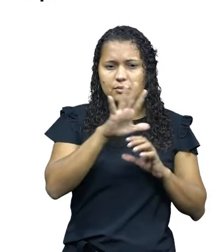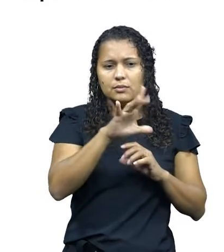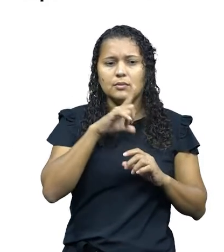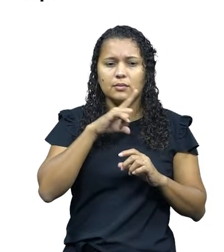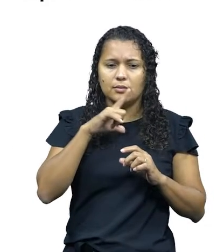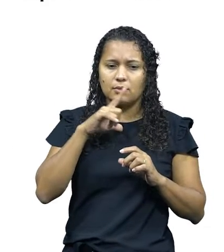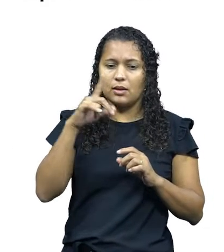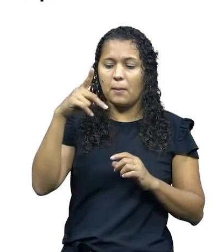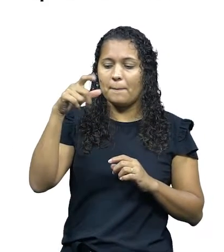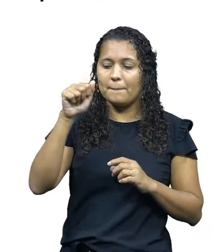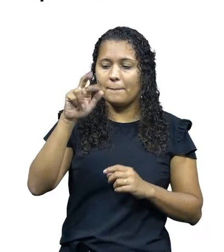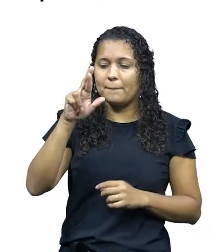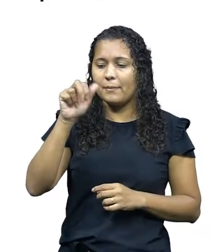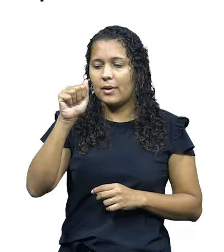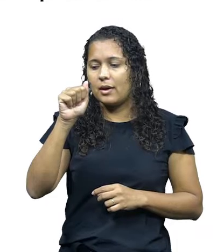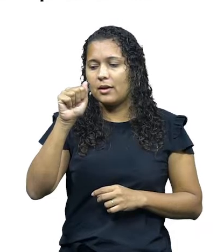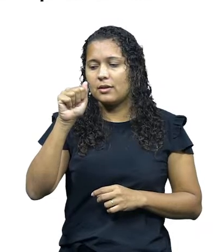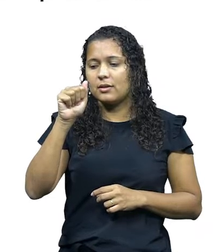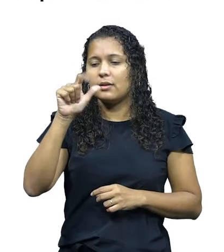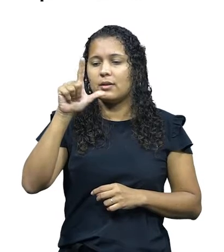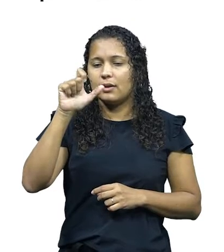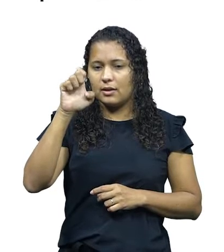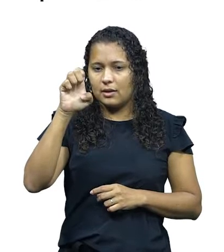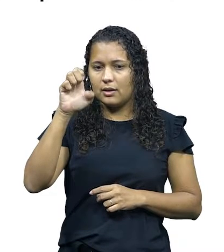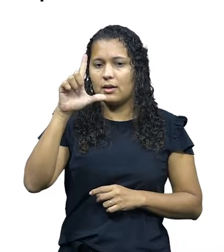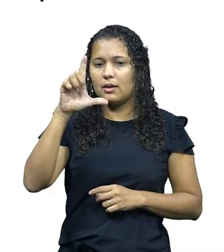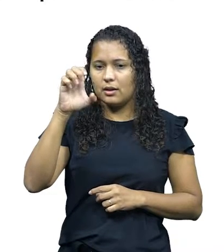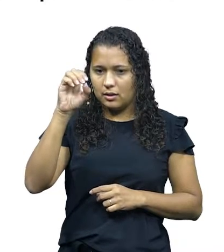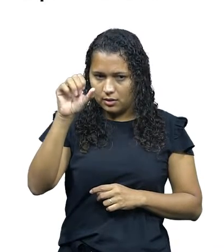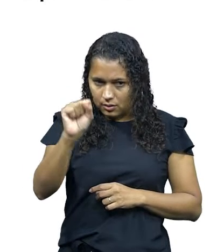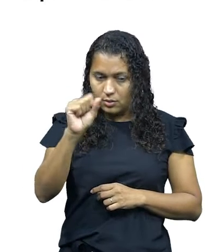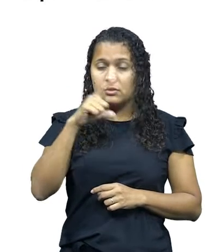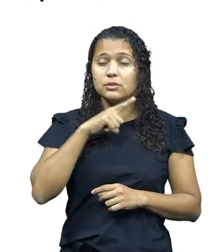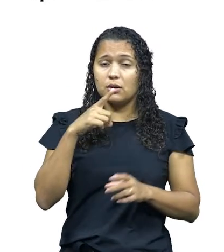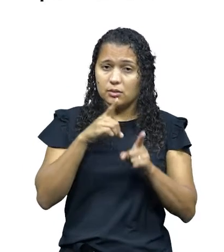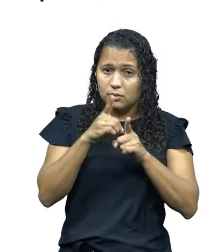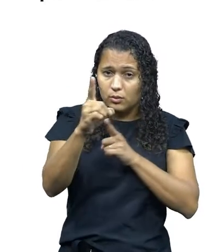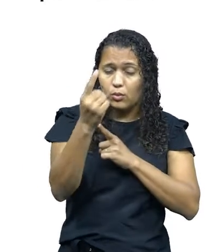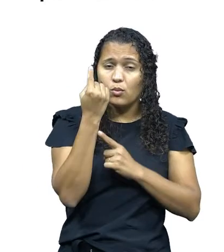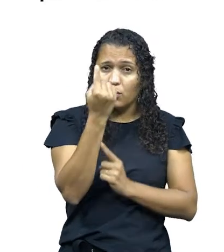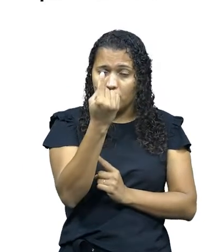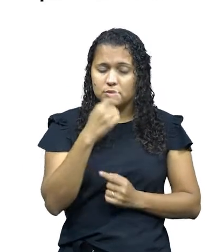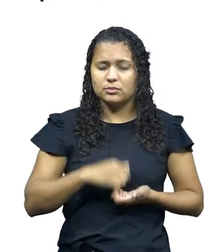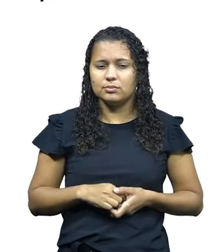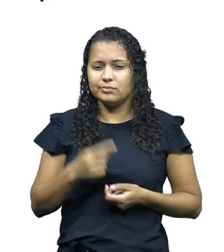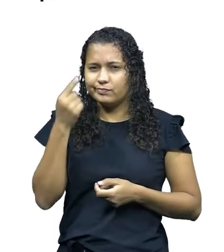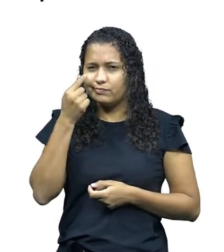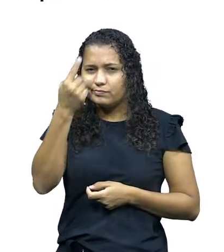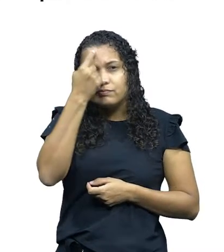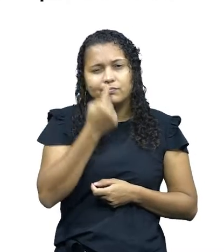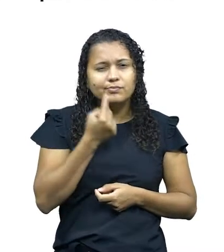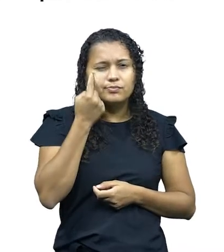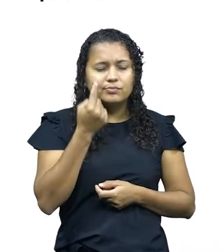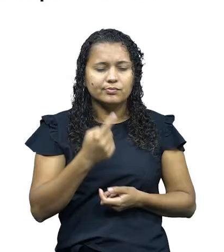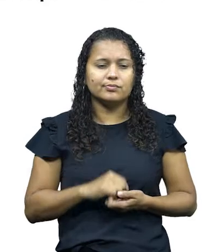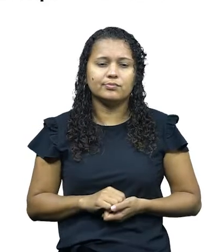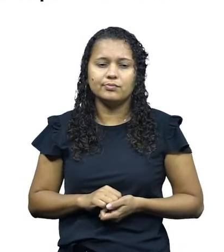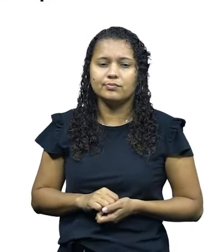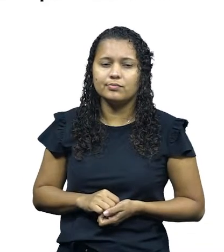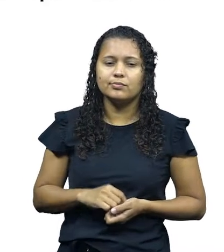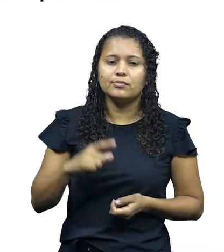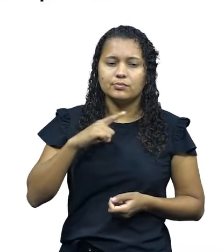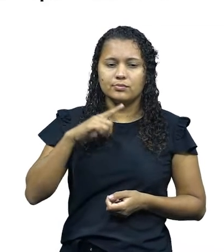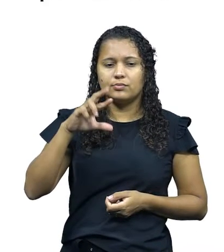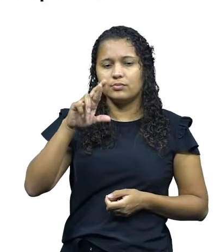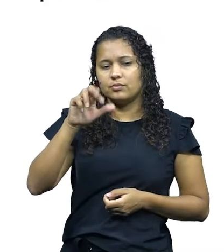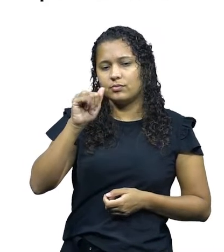são paralelos e representam uma direção. Então, como vocês podem ver na imagem, o raio,